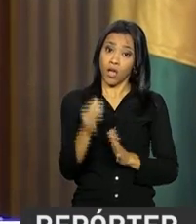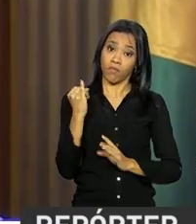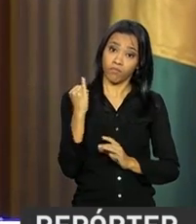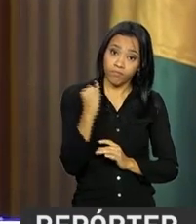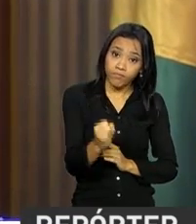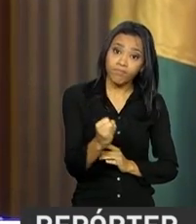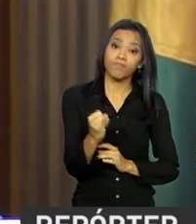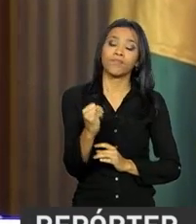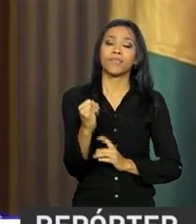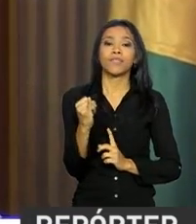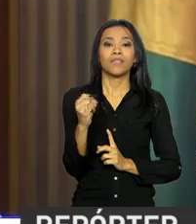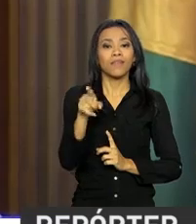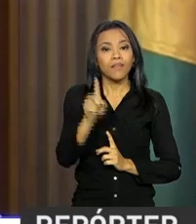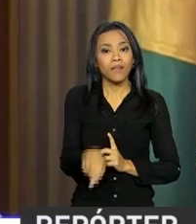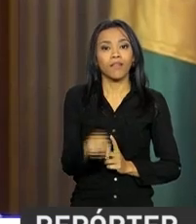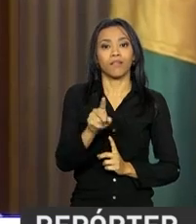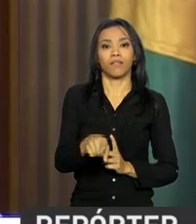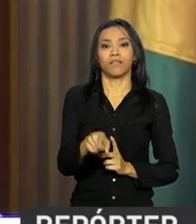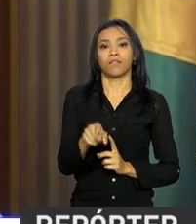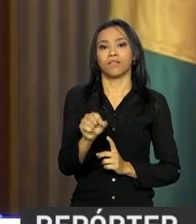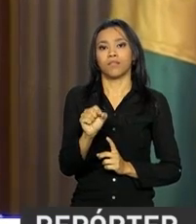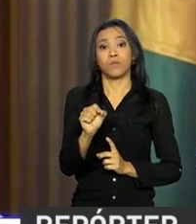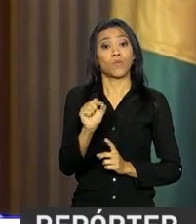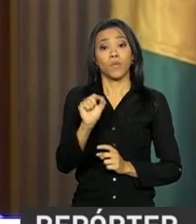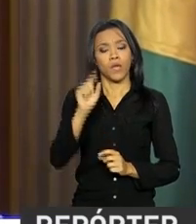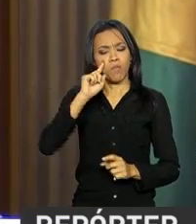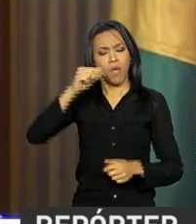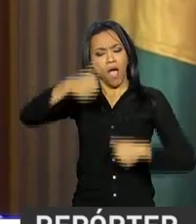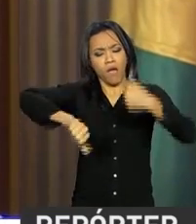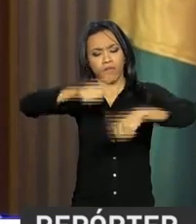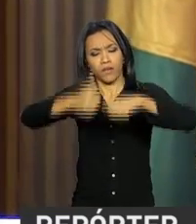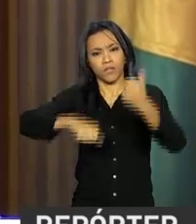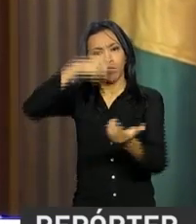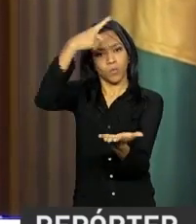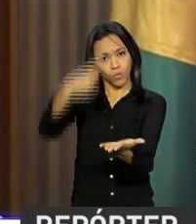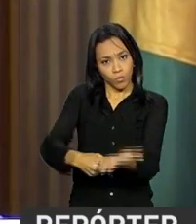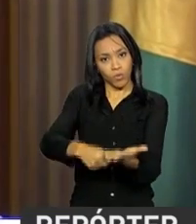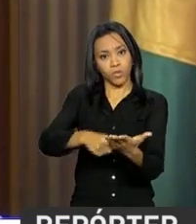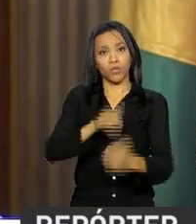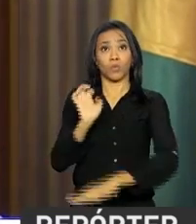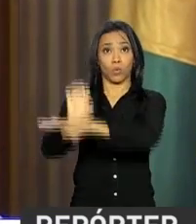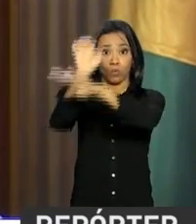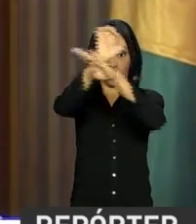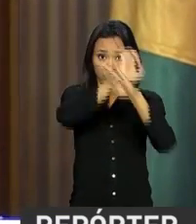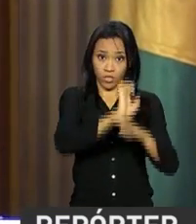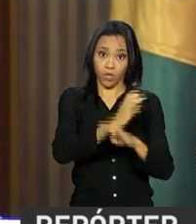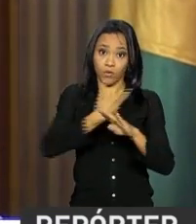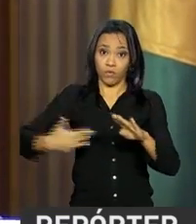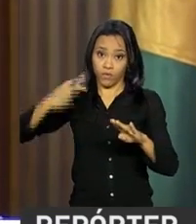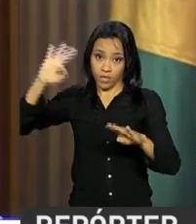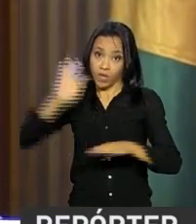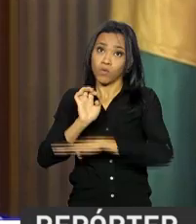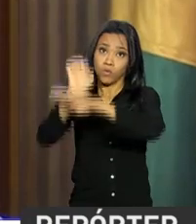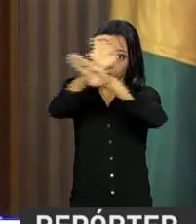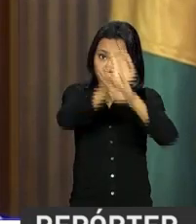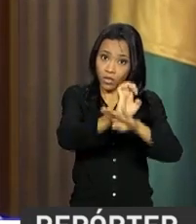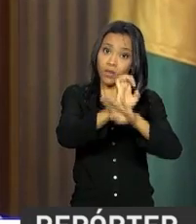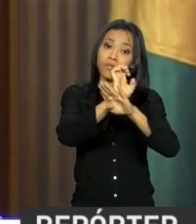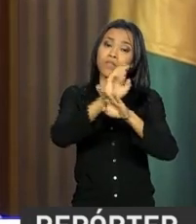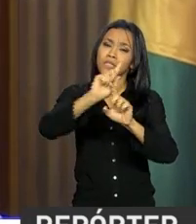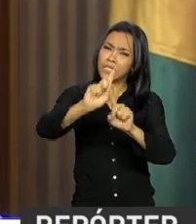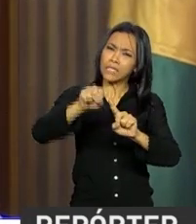faz indispensável uma revisão do pacto federativo e nós queremos ao depois mais